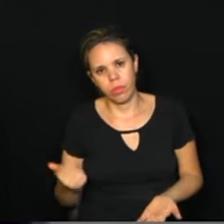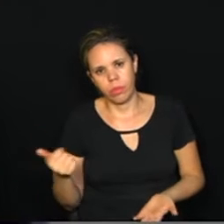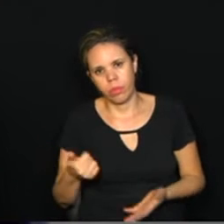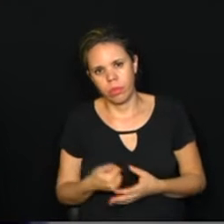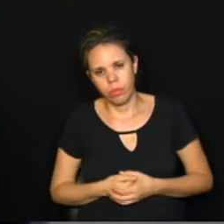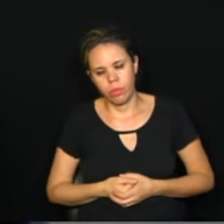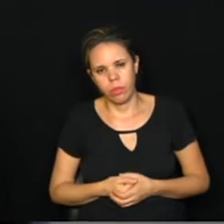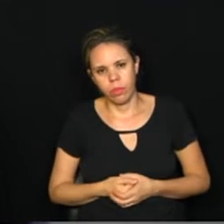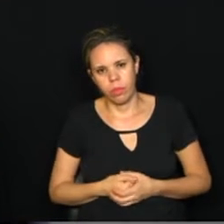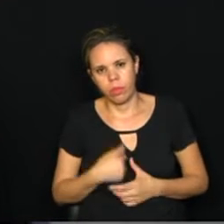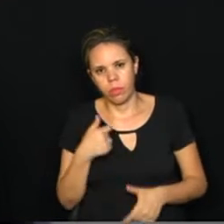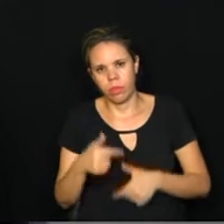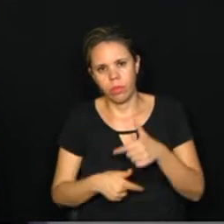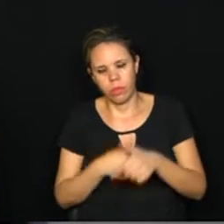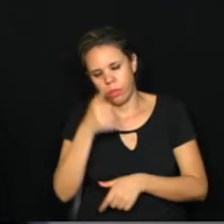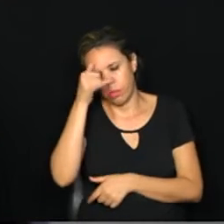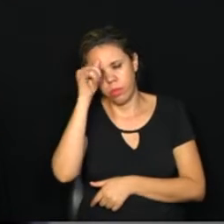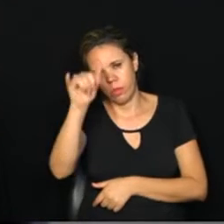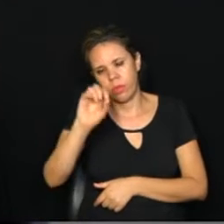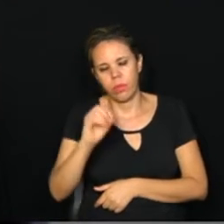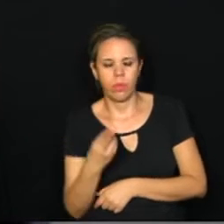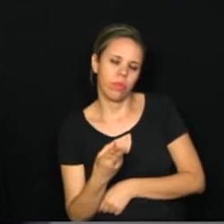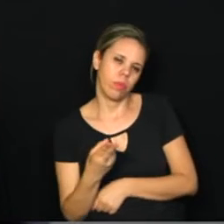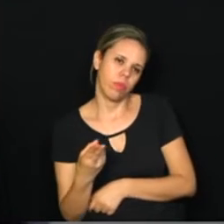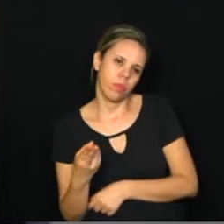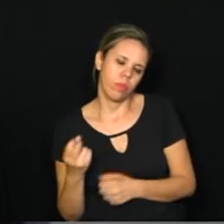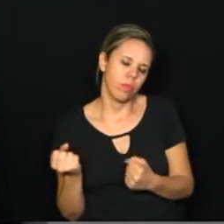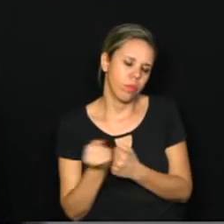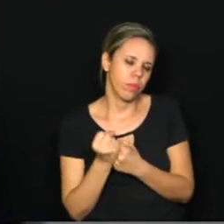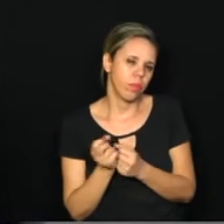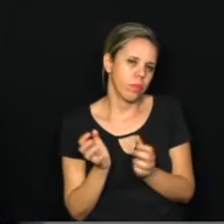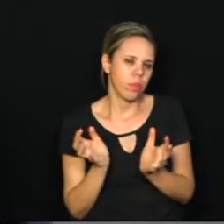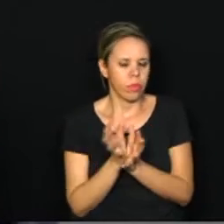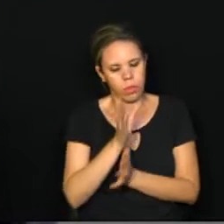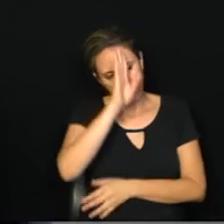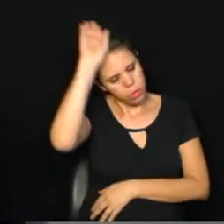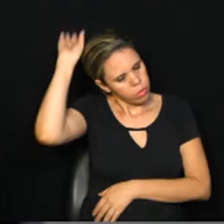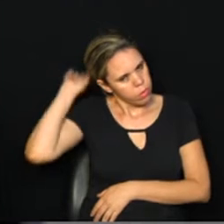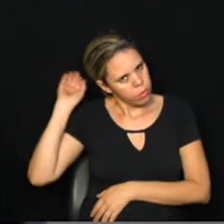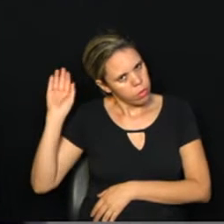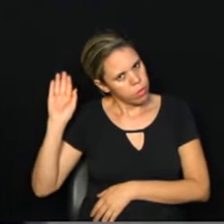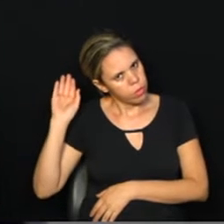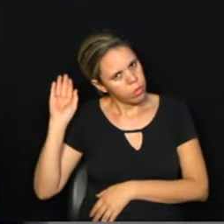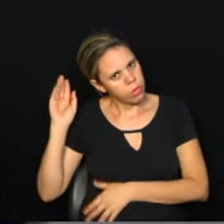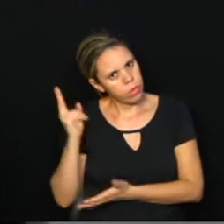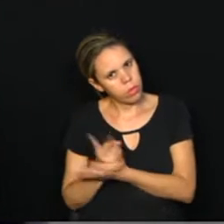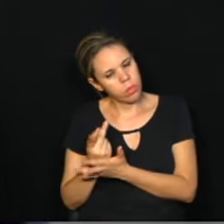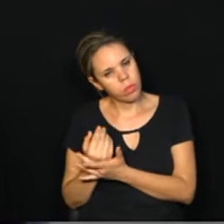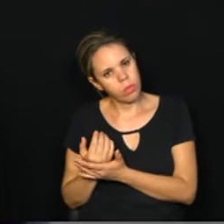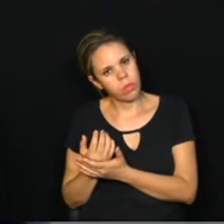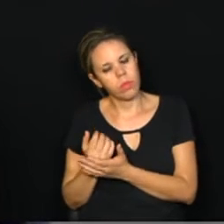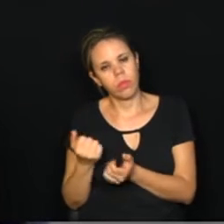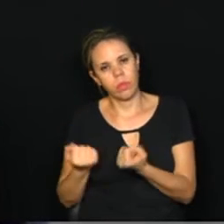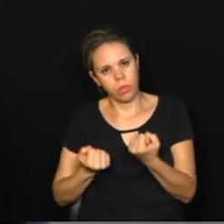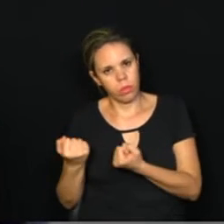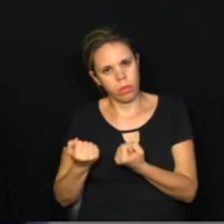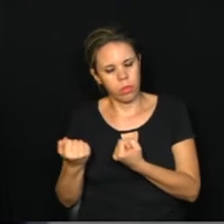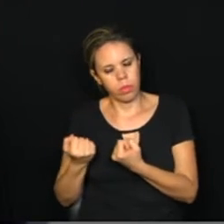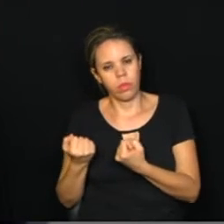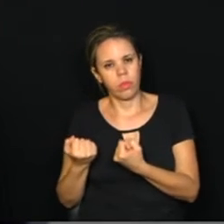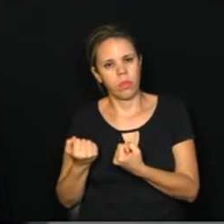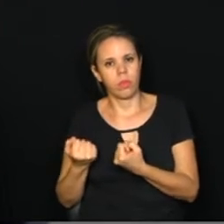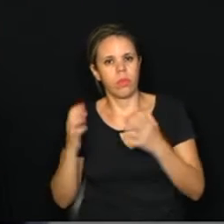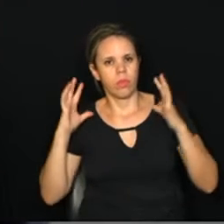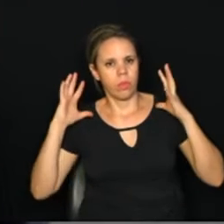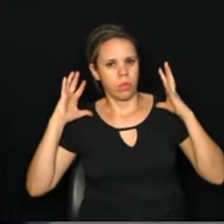primeiro atividade de combate ou de apoio ao Corpo de Bombeiros. Aliás, são essas mesmas viaturas que estão apoiando na